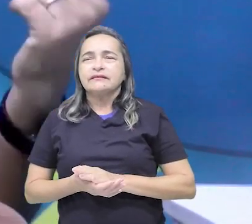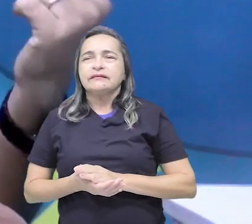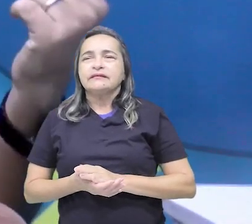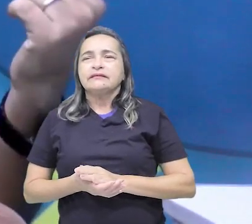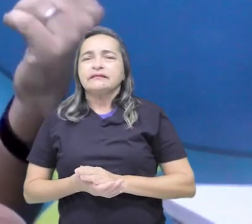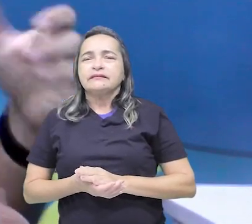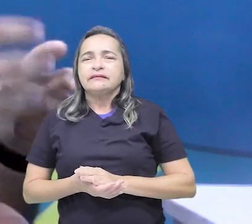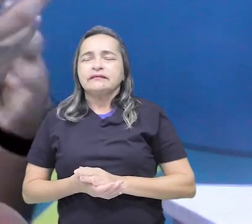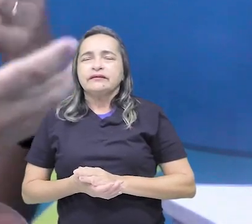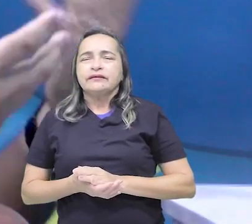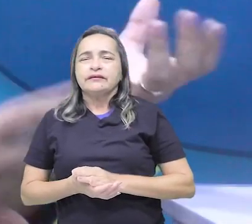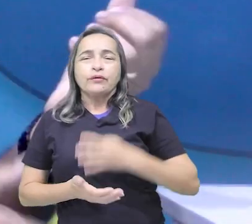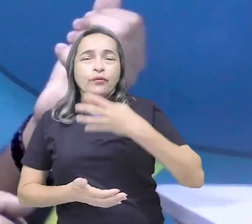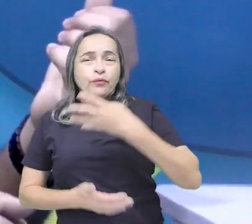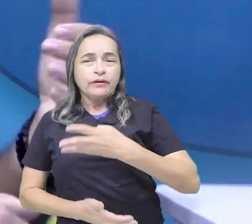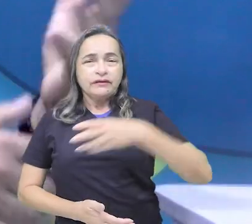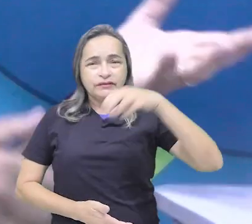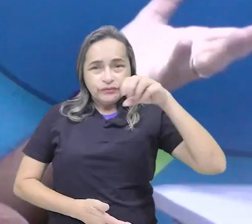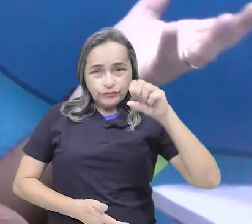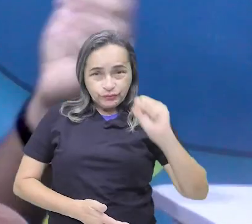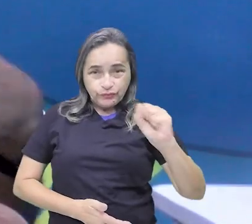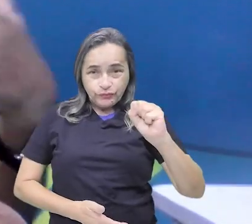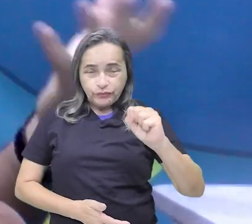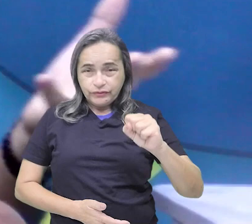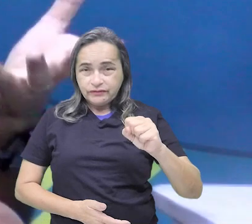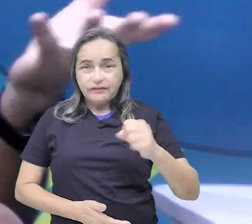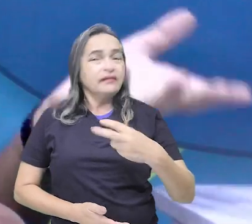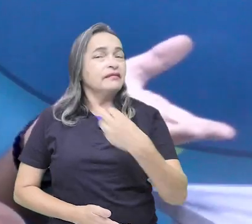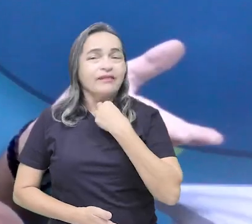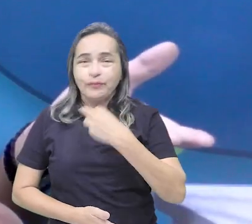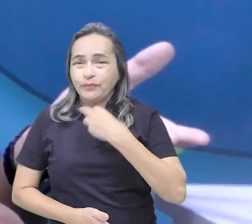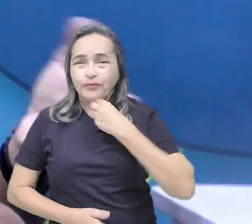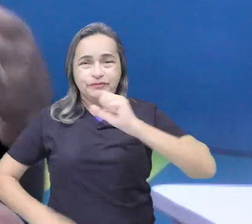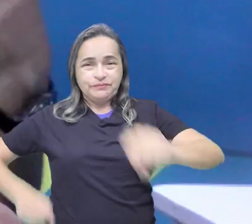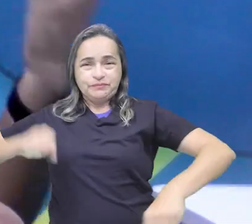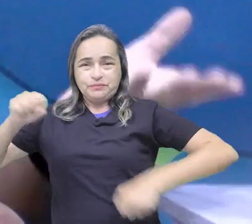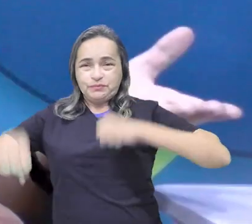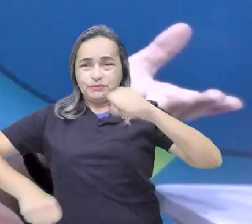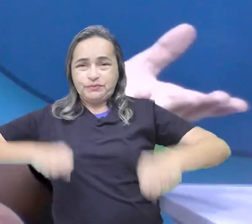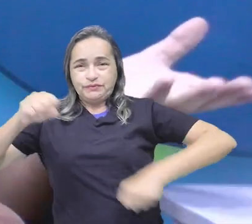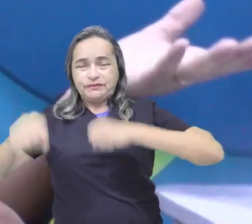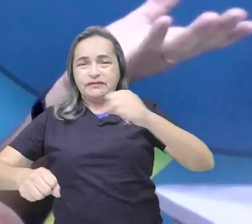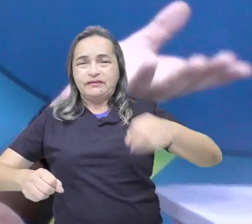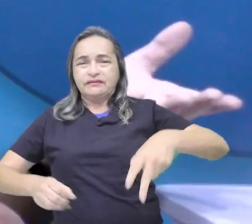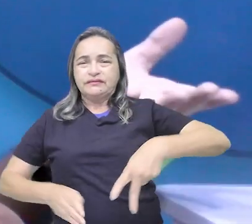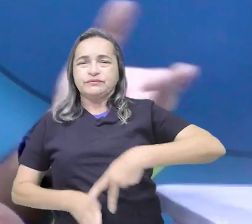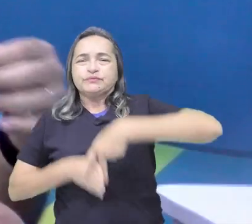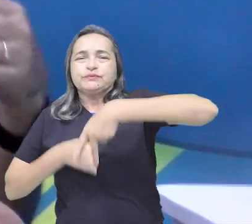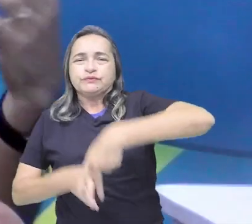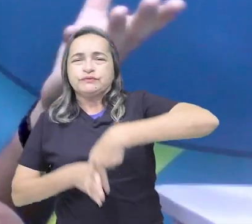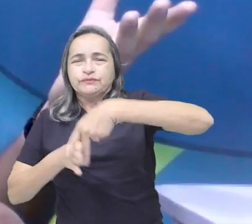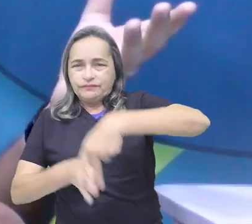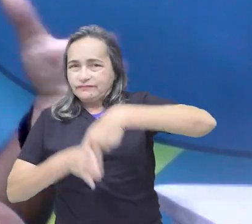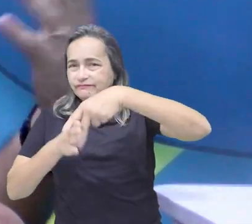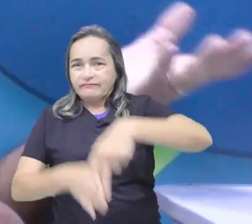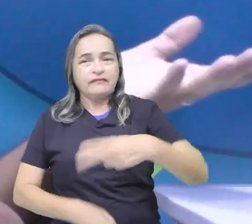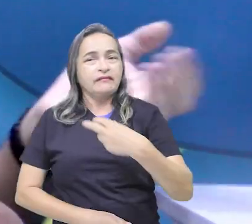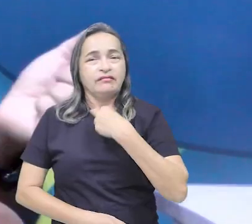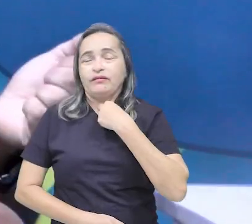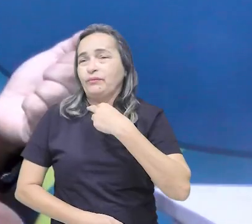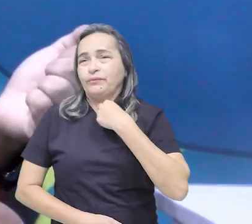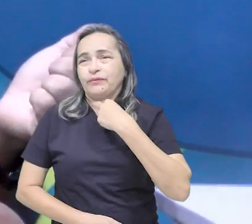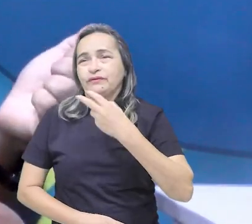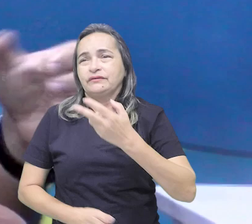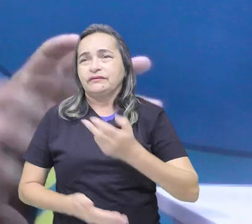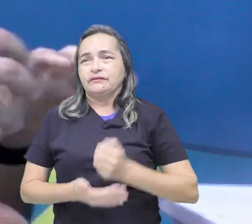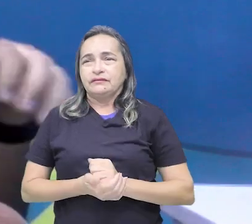48 horas, né, sem andar de bicicleta ou andar a cavalo. E aqui a gente está na terra do vaqueiro. O pessoal aqui gosta muito de andar a cavalo, e o cavalo é uma ferramenta de